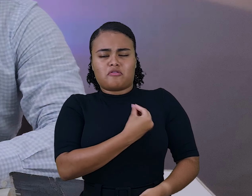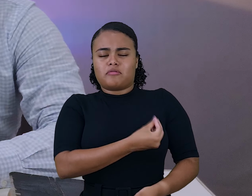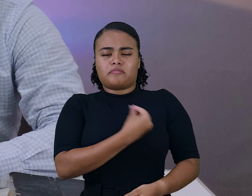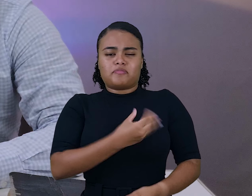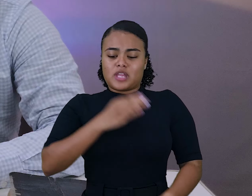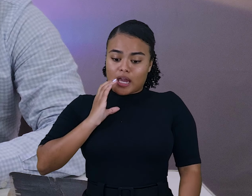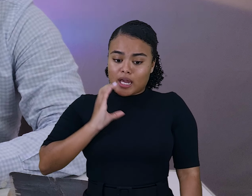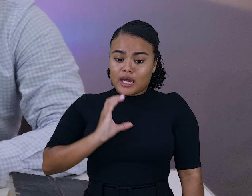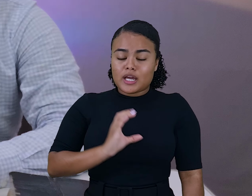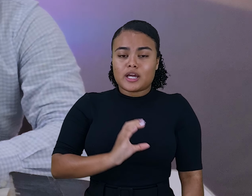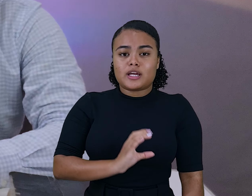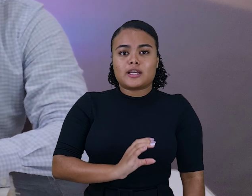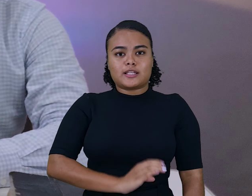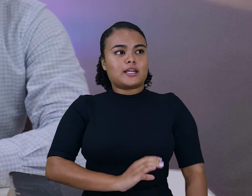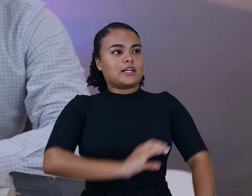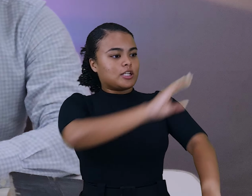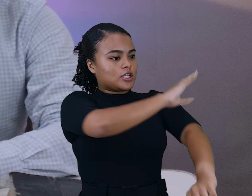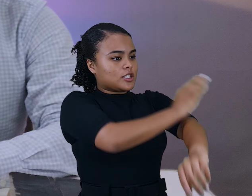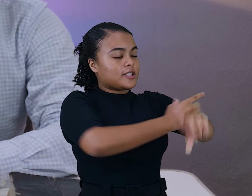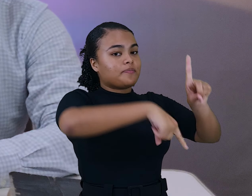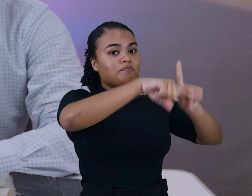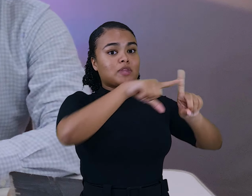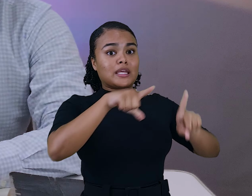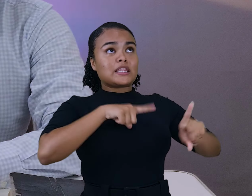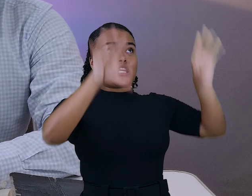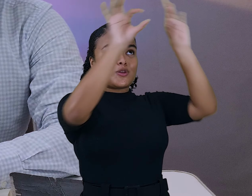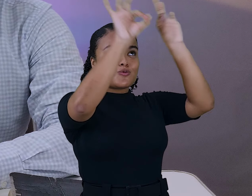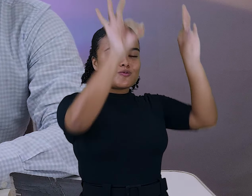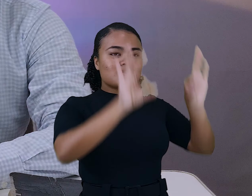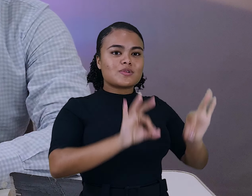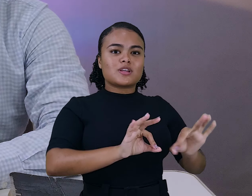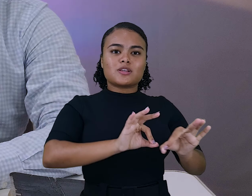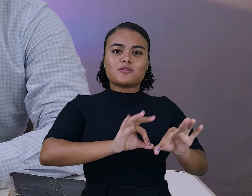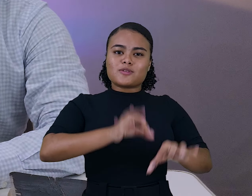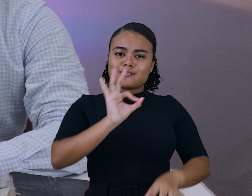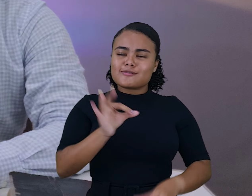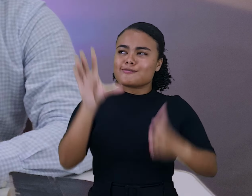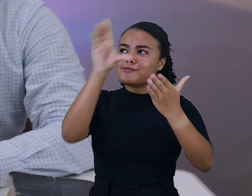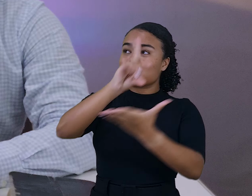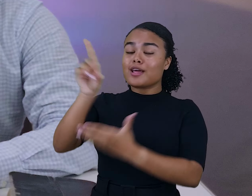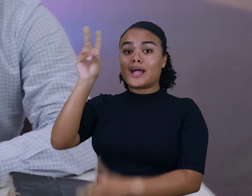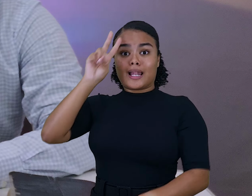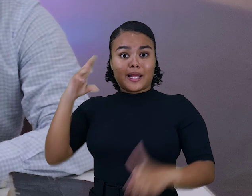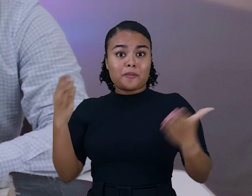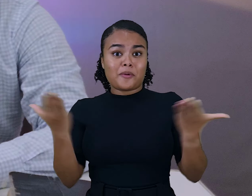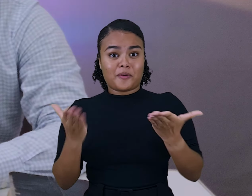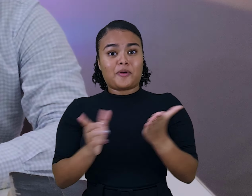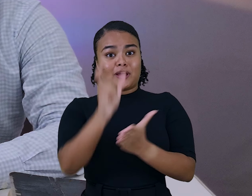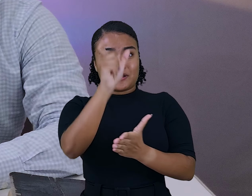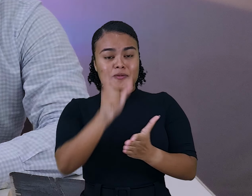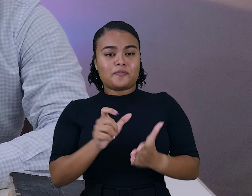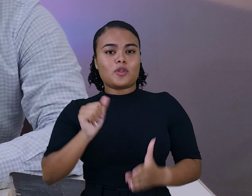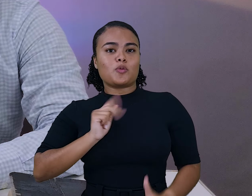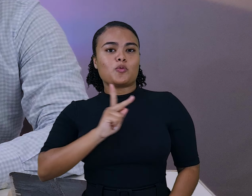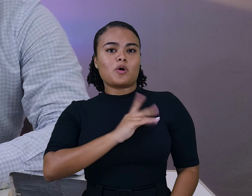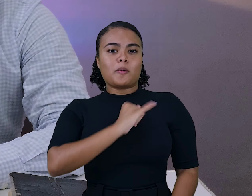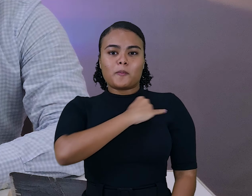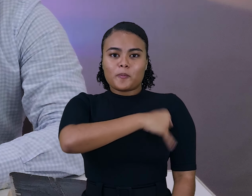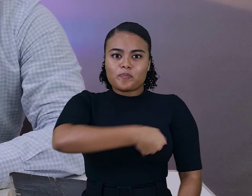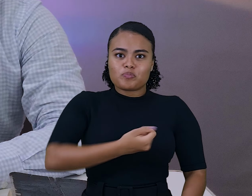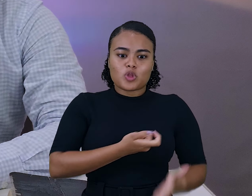de Cristo estava nos planos de Deus. Lembro aqui as palavras do apóstolo